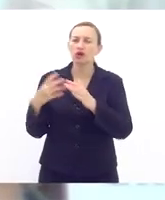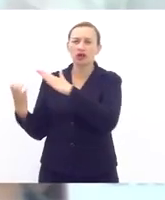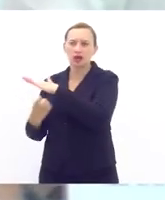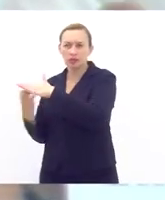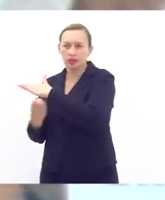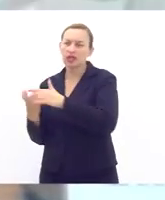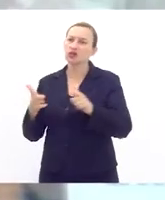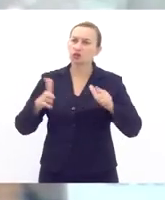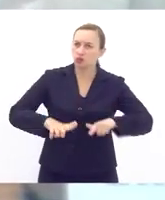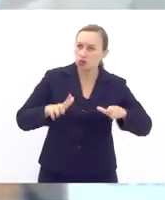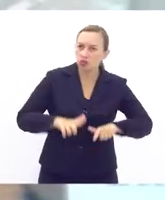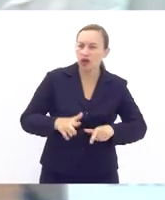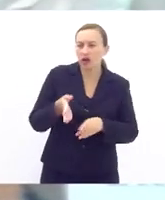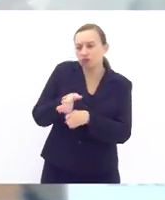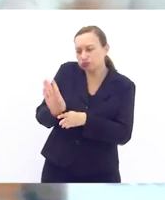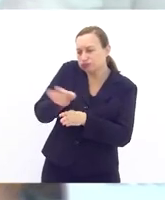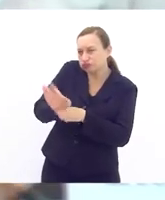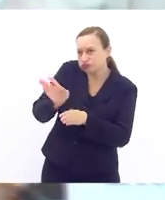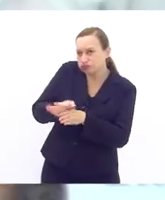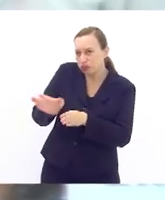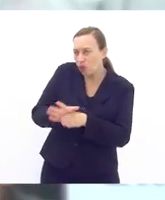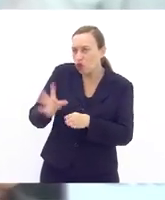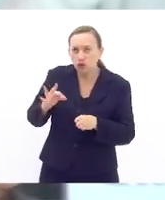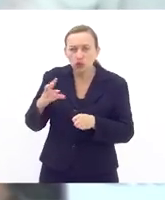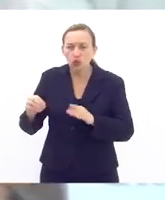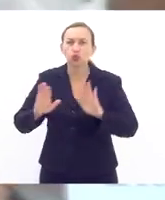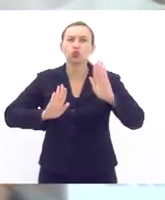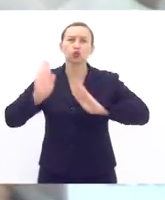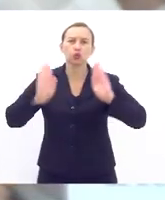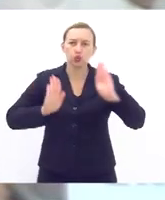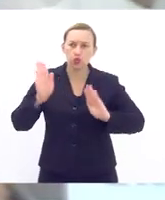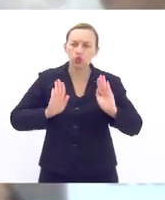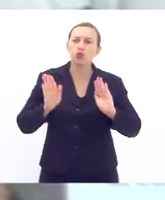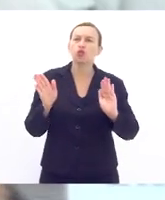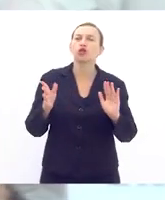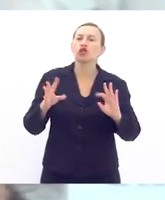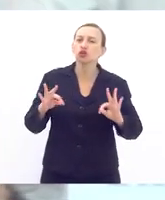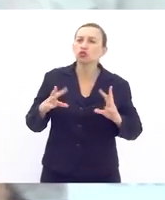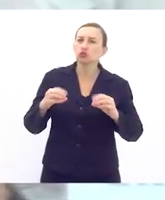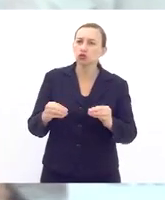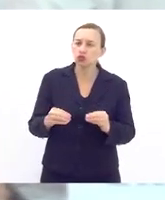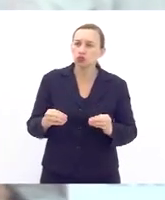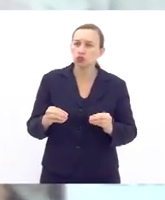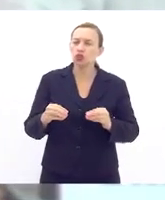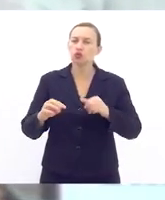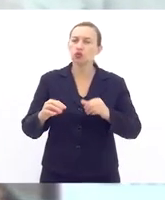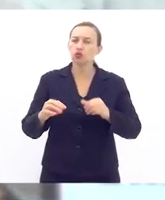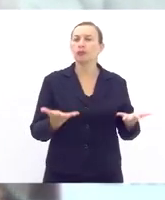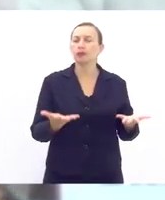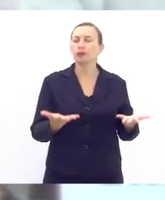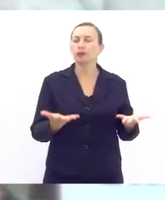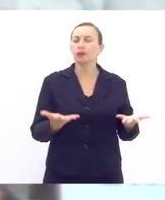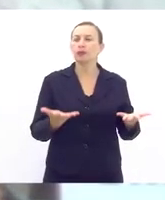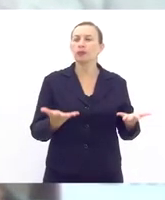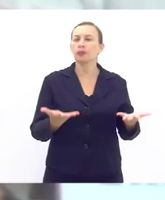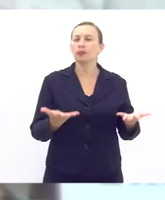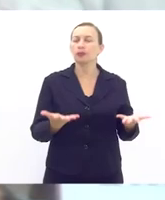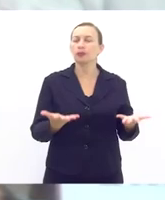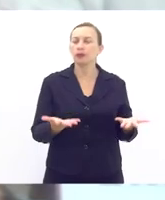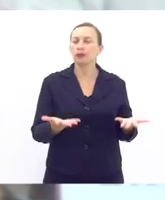estamos auxiliando a questão toda ali questão de licenciamento toda a questão da viabilidade técnica que o nosso corpo do do